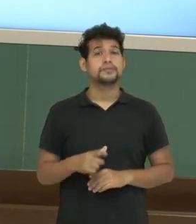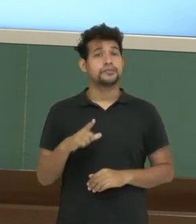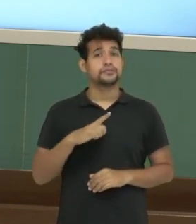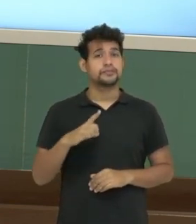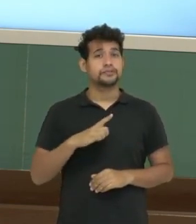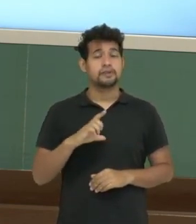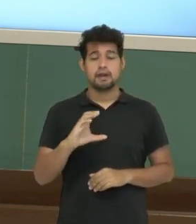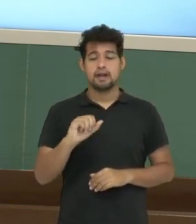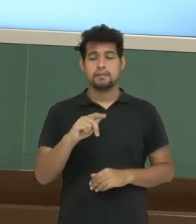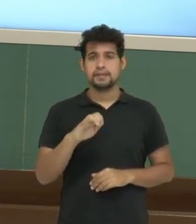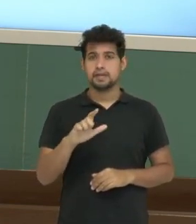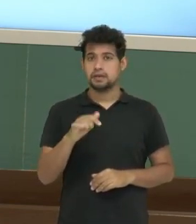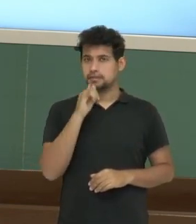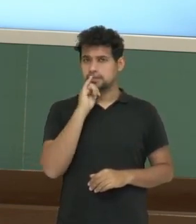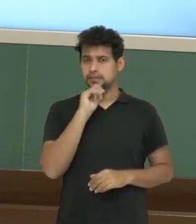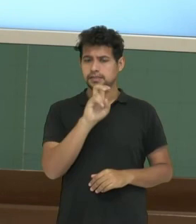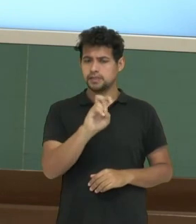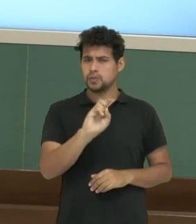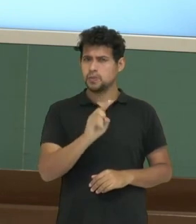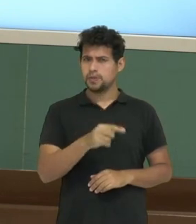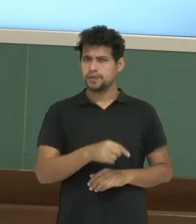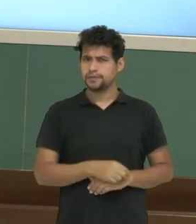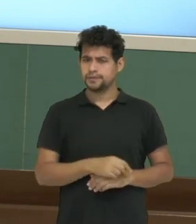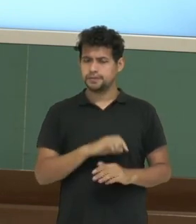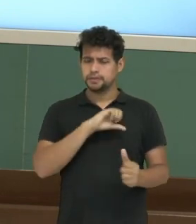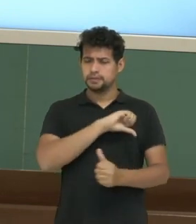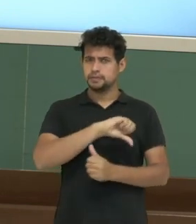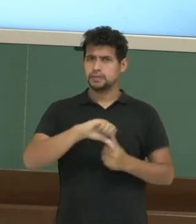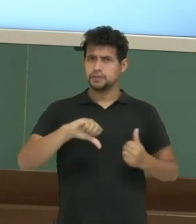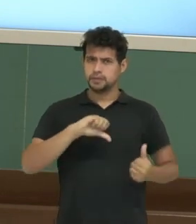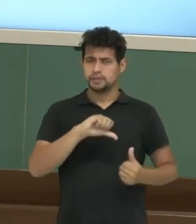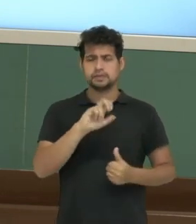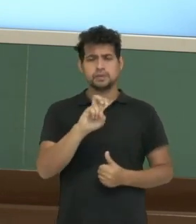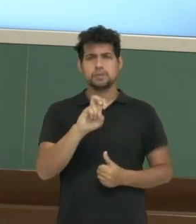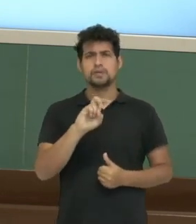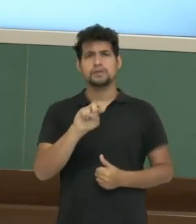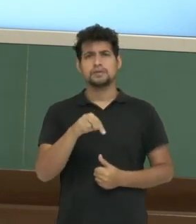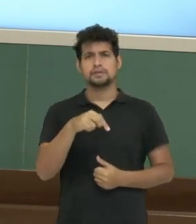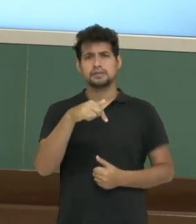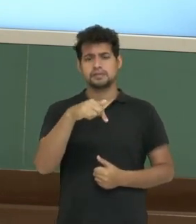de 5.000 e foi parar para um montante de